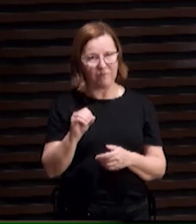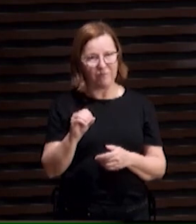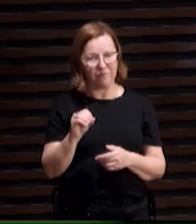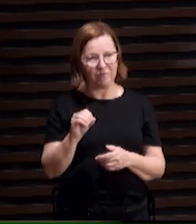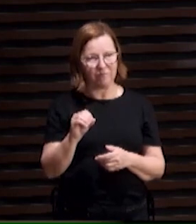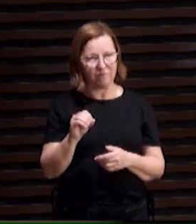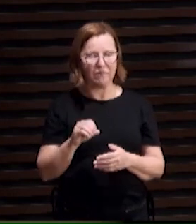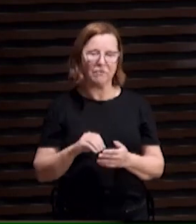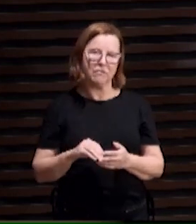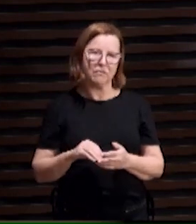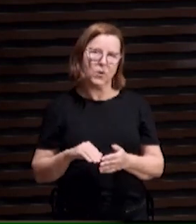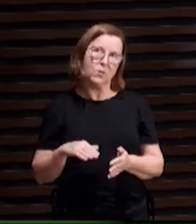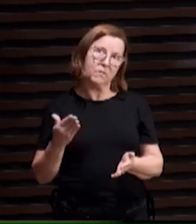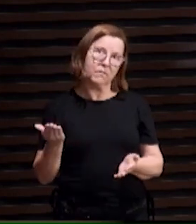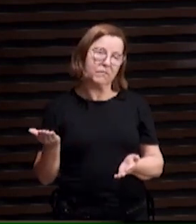Seria